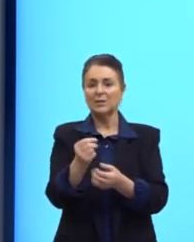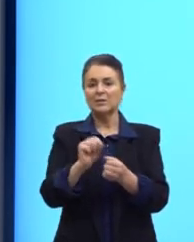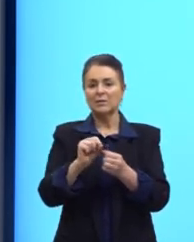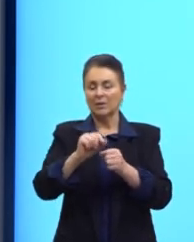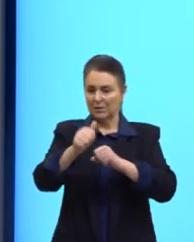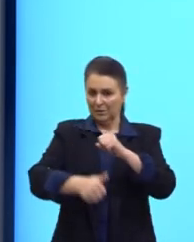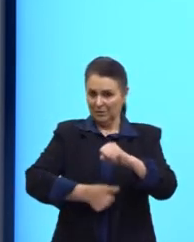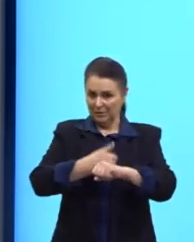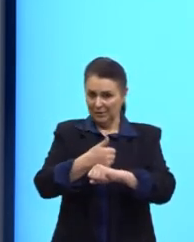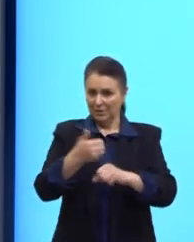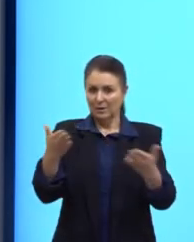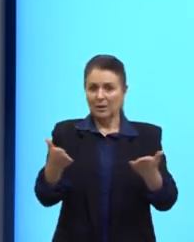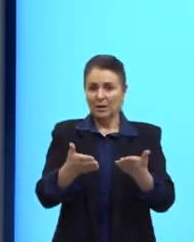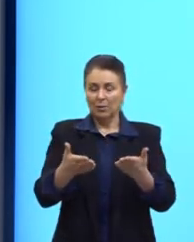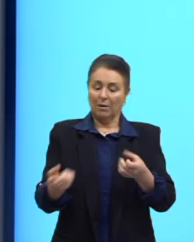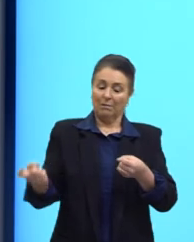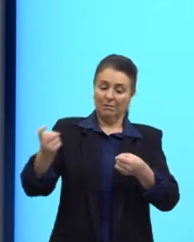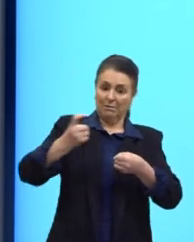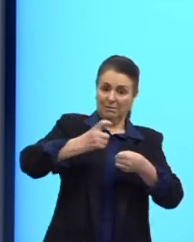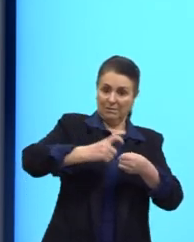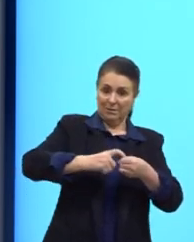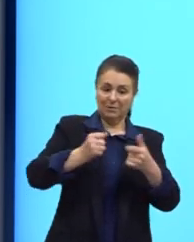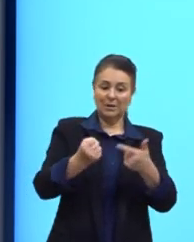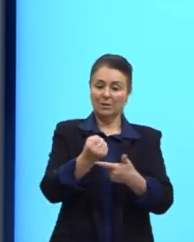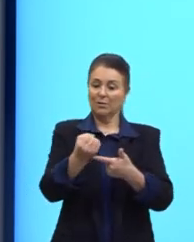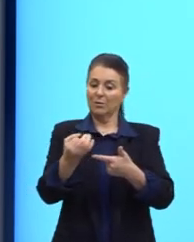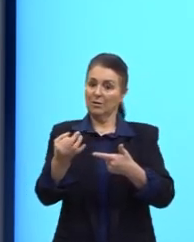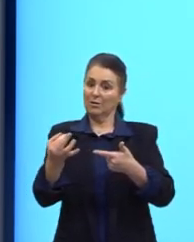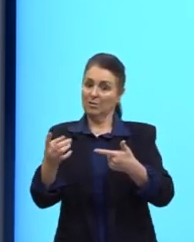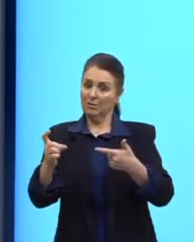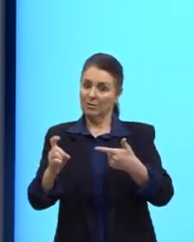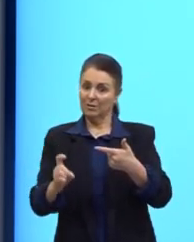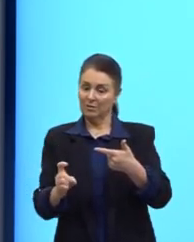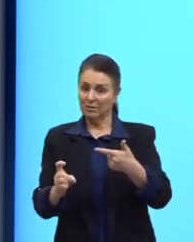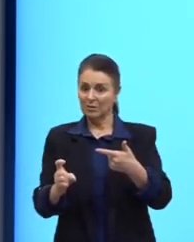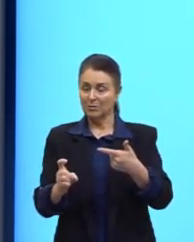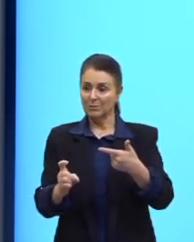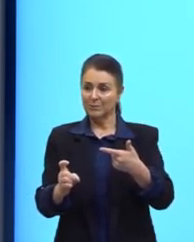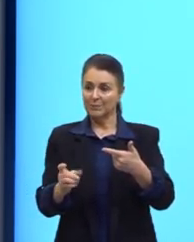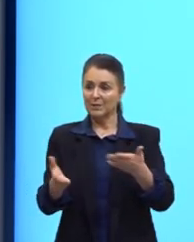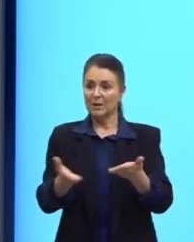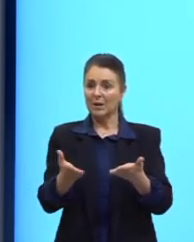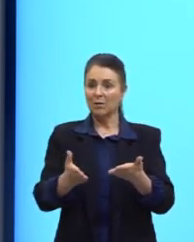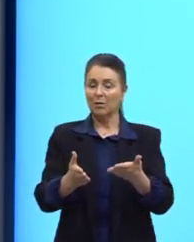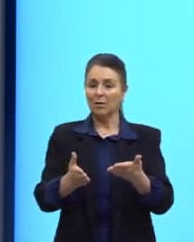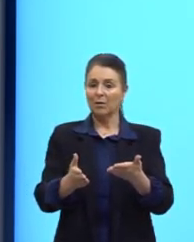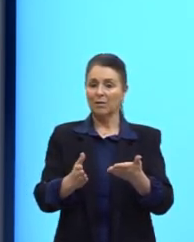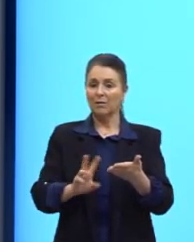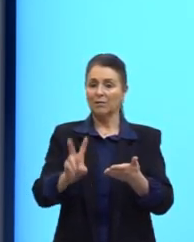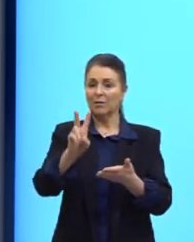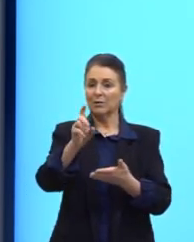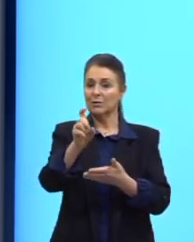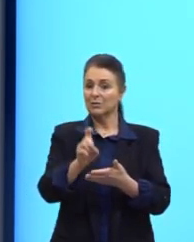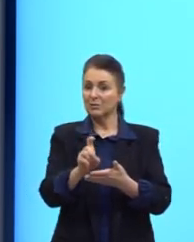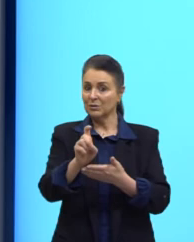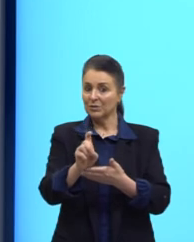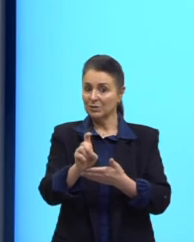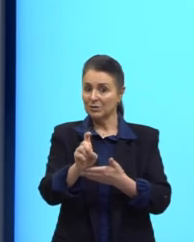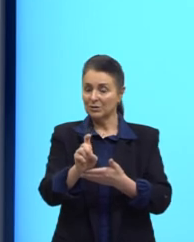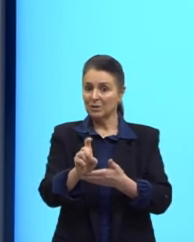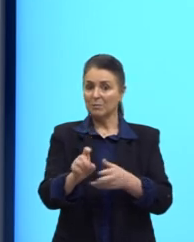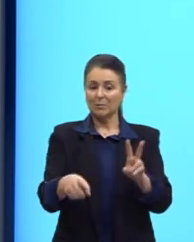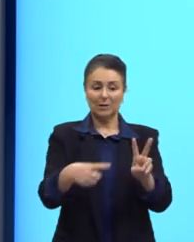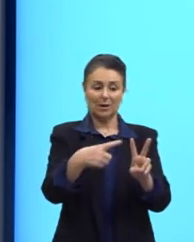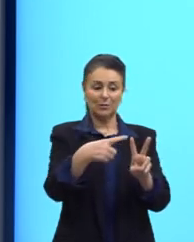substituição agora nós voltamos no logaritmo e vamos determinar ali o valor de X para essas duas